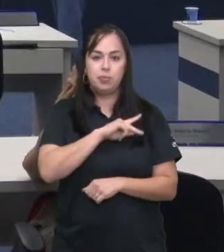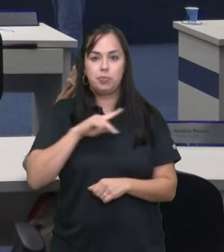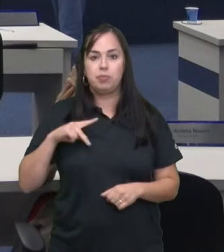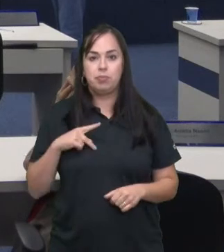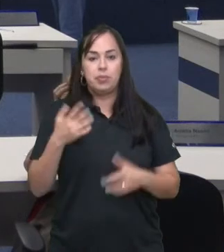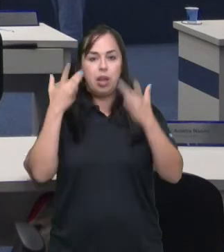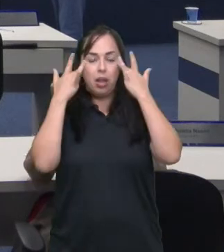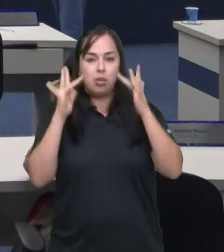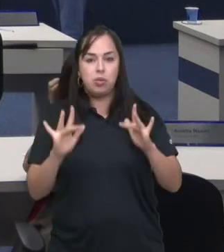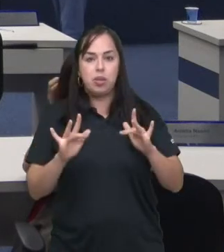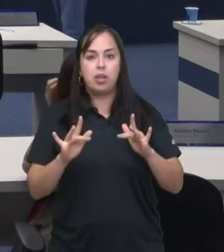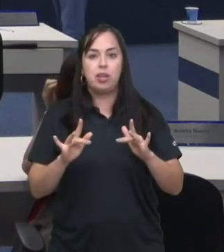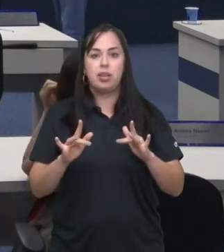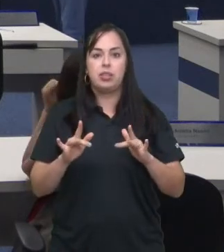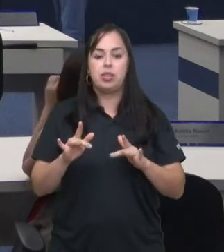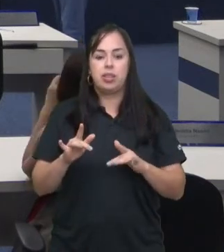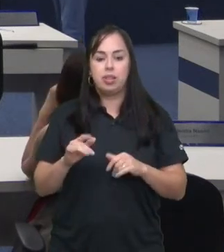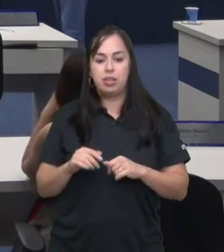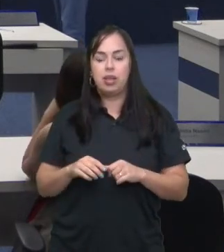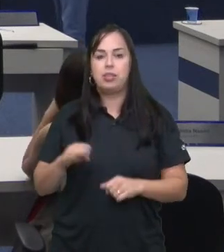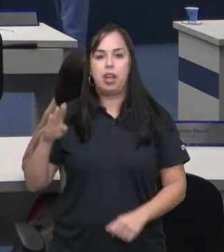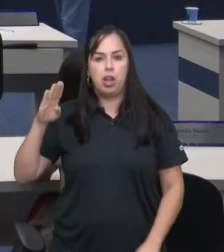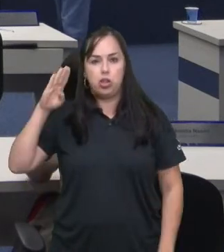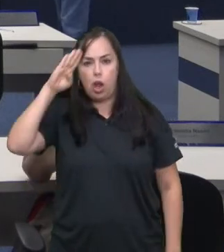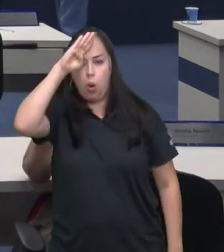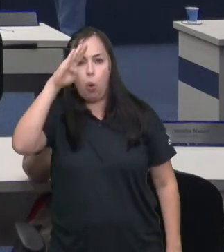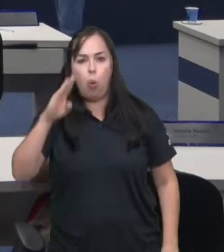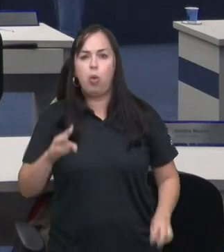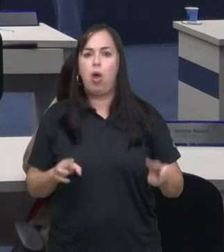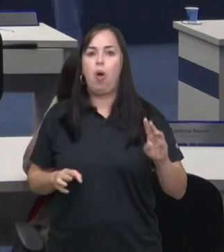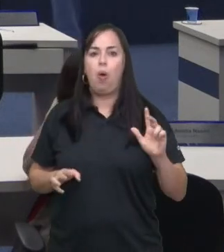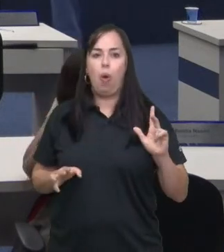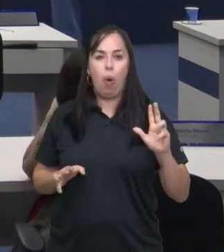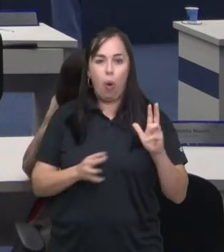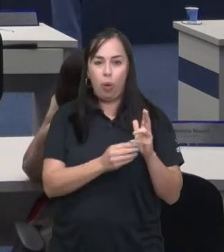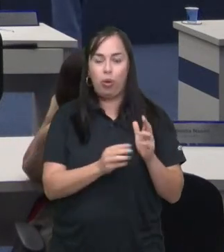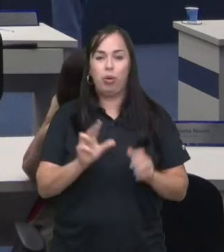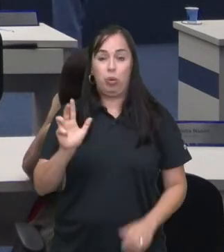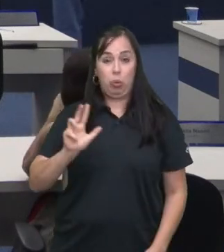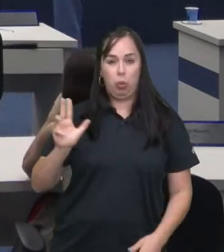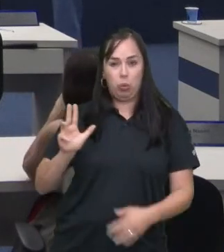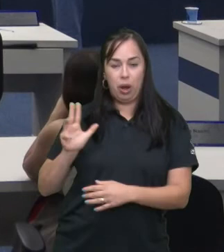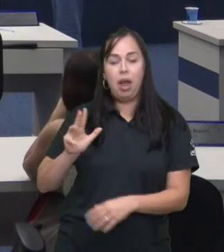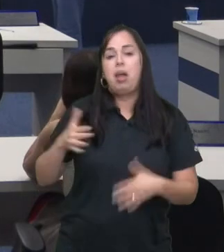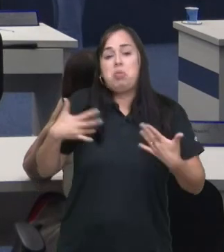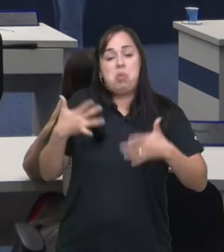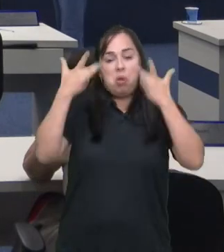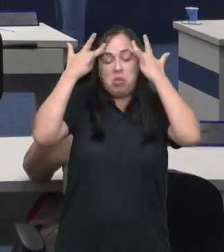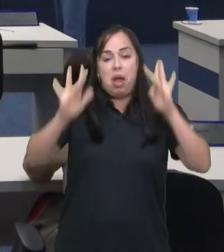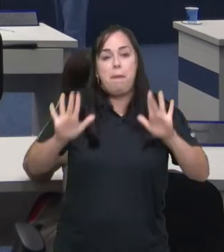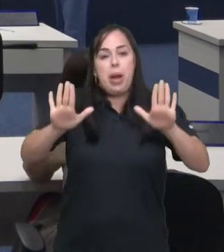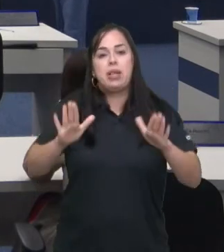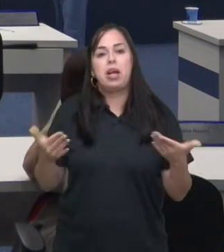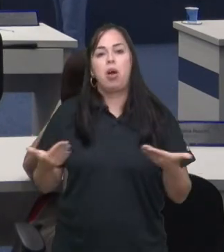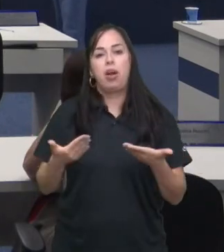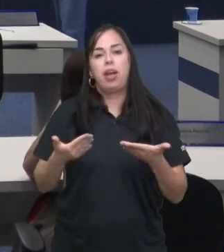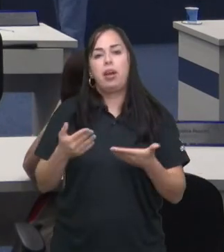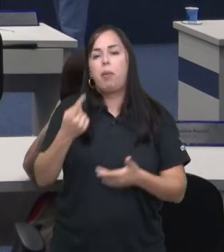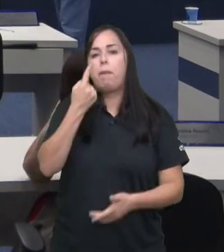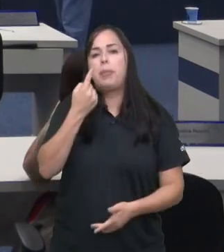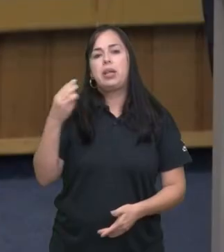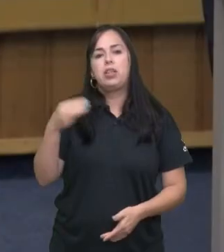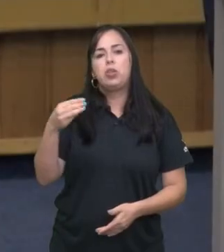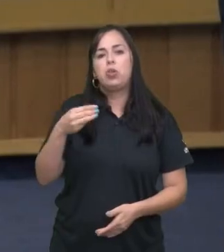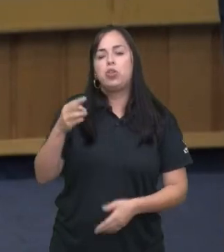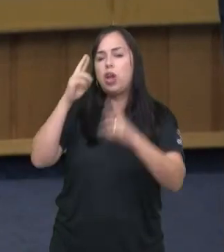sei se vai ser Lula, se vai ser Bolsonaro, mas eu aqui nesse momento queria deixar um minuto de silêncio para a menina